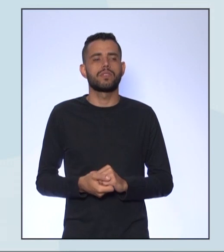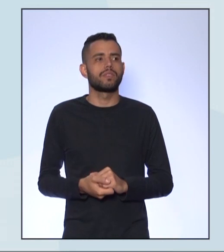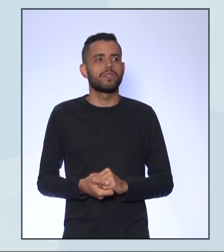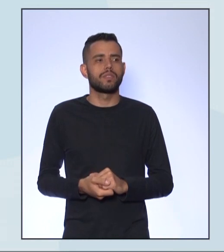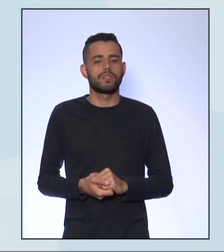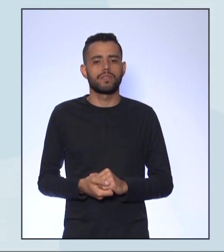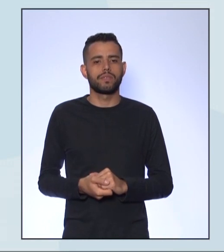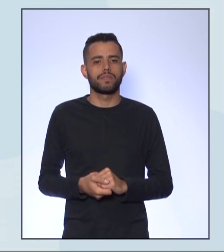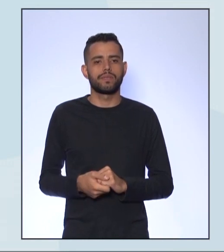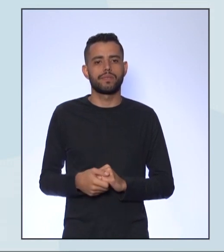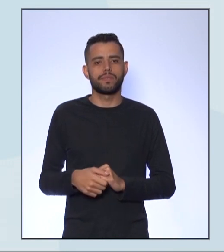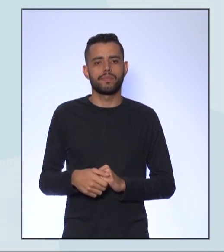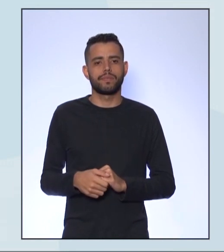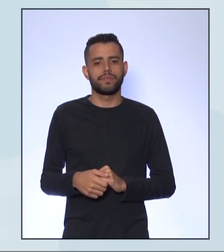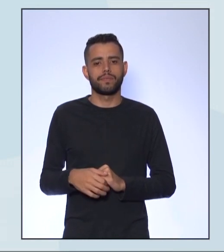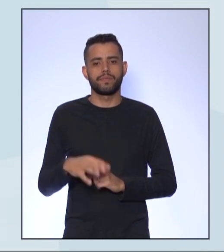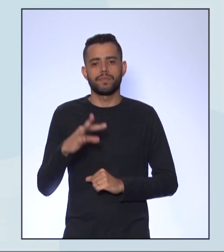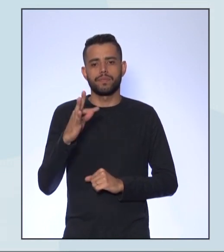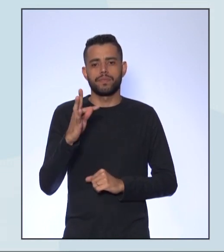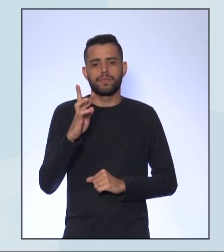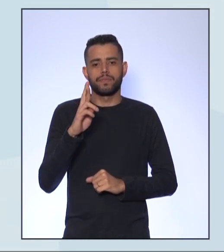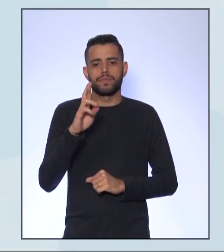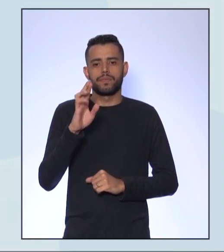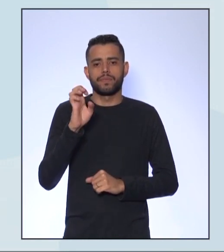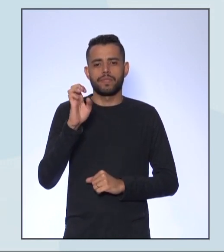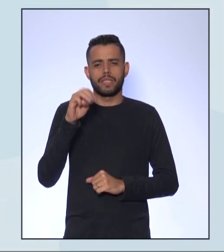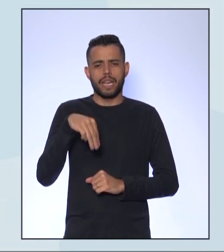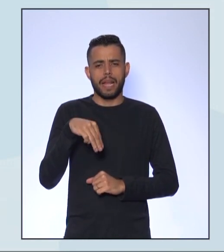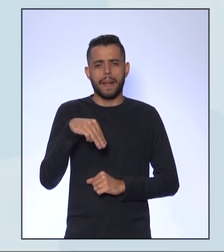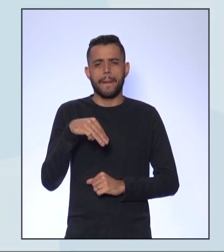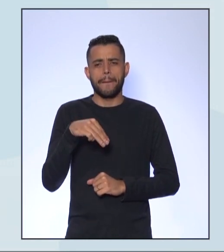Trembão. Conta-se por aquelas bandas